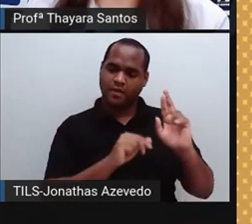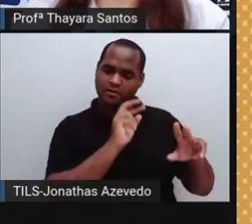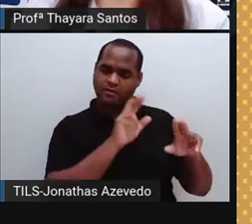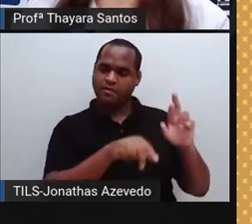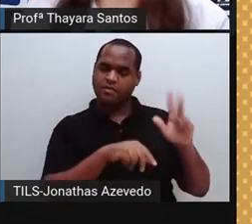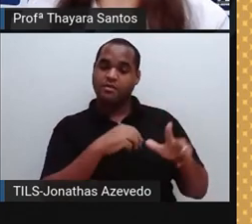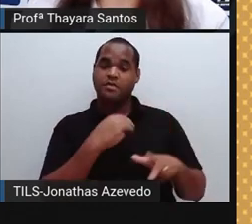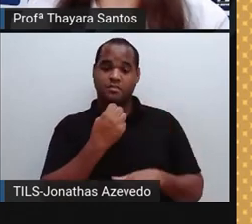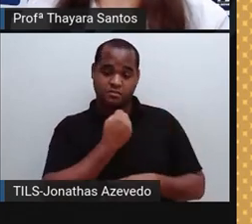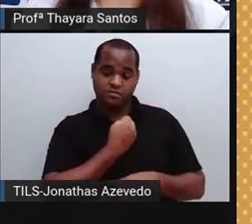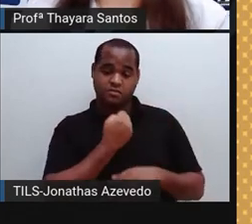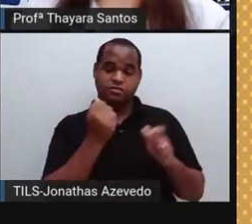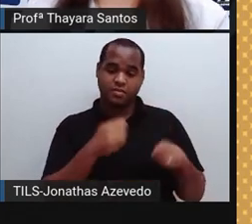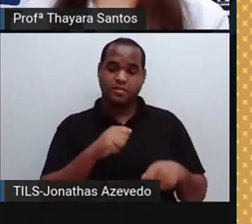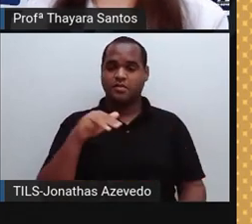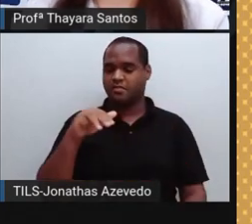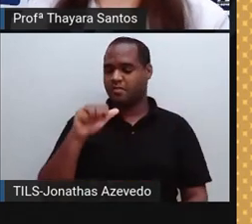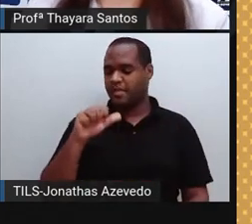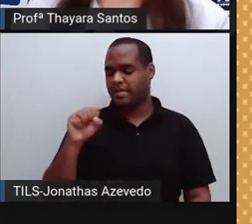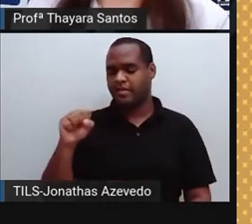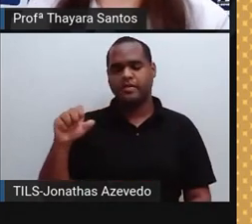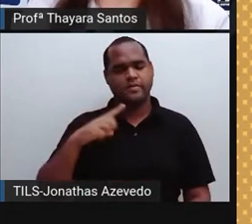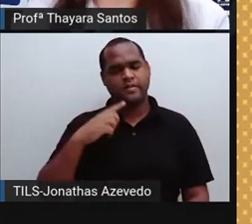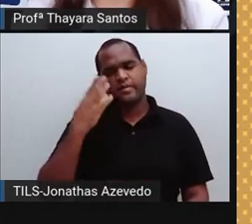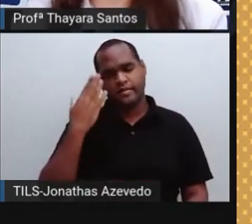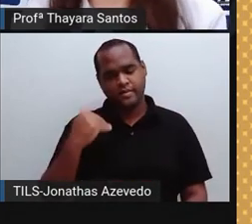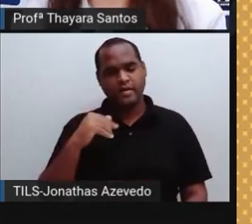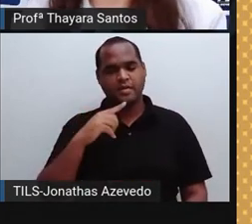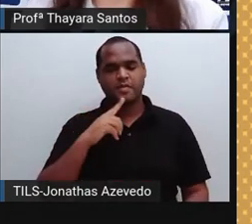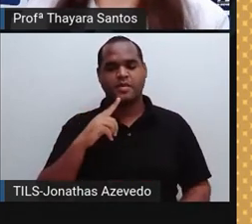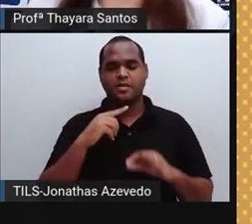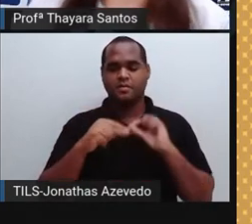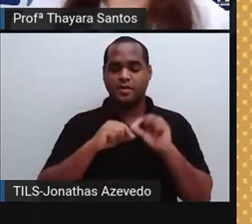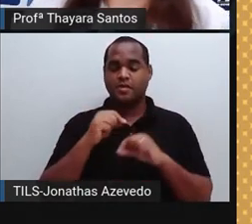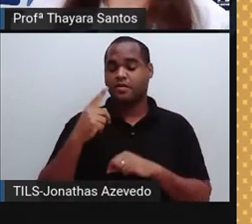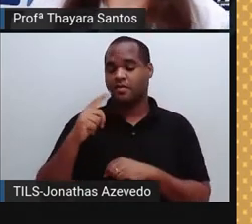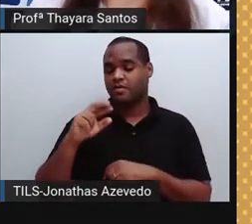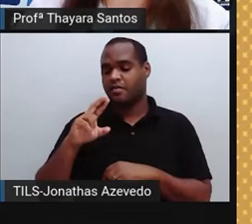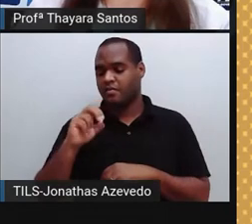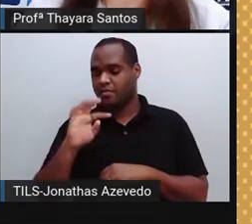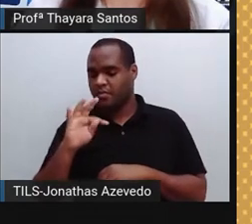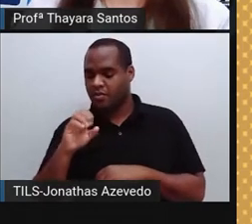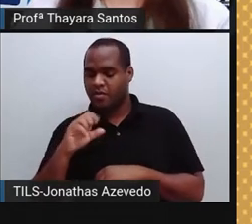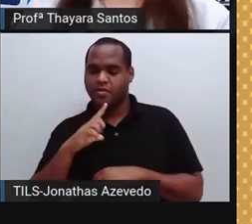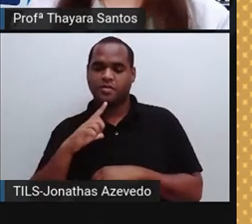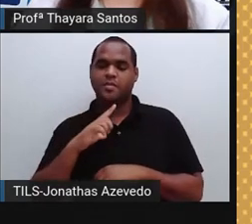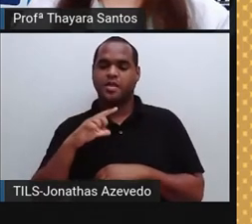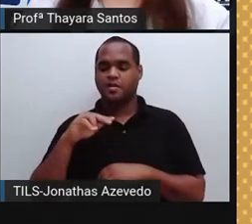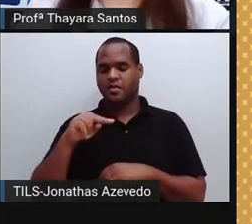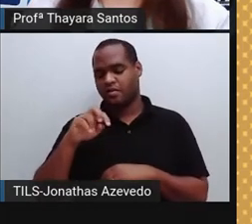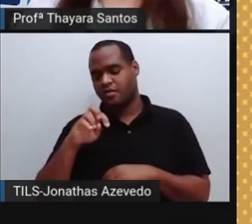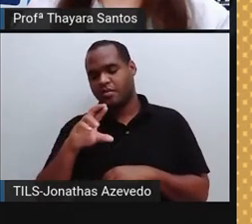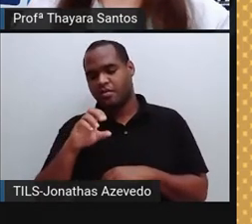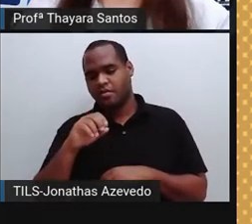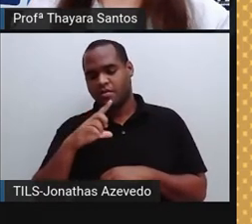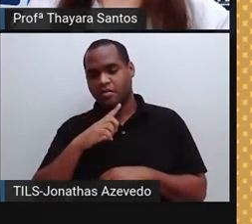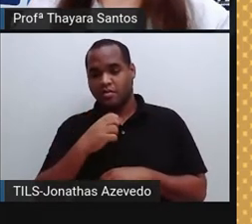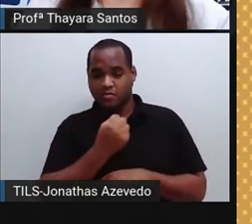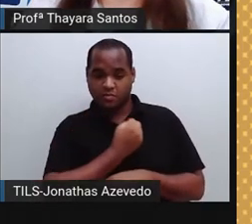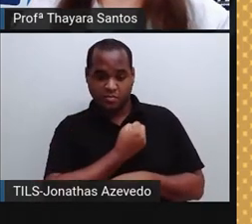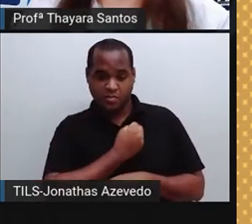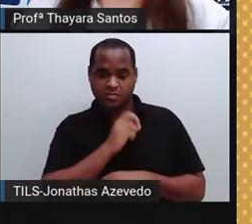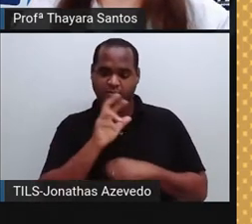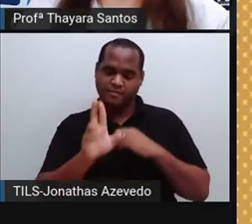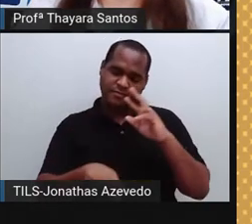de massa, né? Que número de massa a gente sabe que é a quantidade de prótons mais a quantidade de nêutrons. Então, o número de massa é